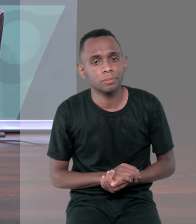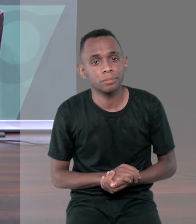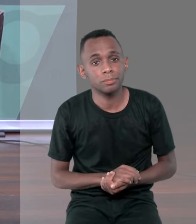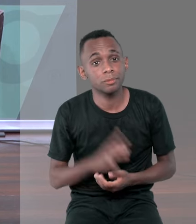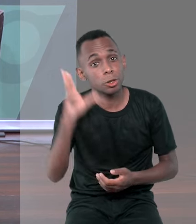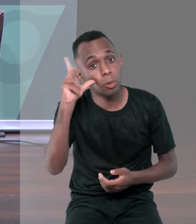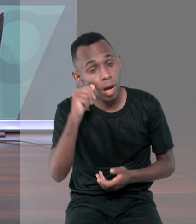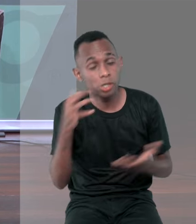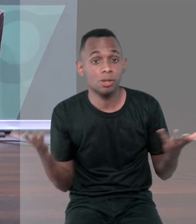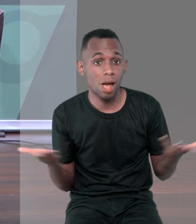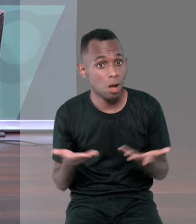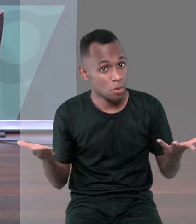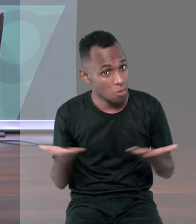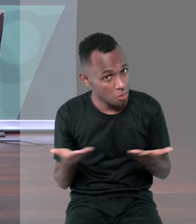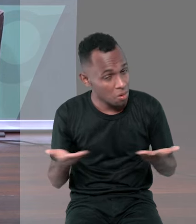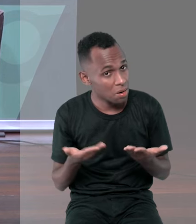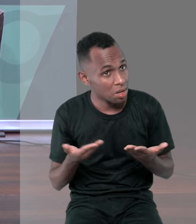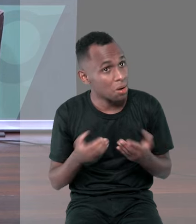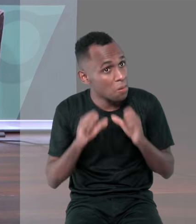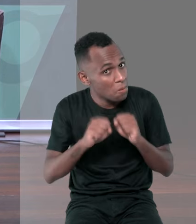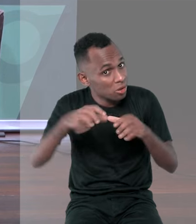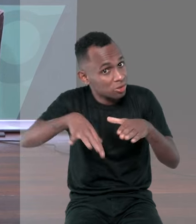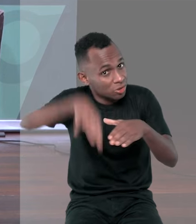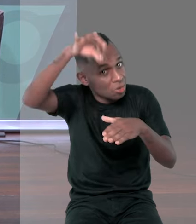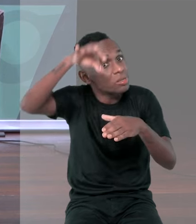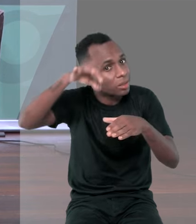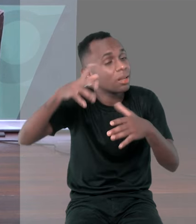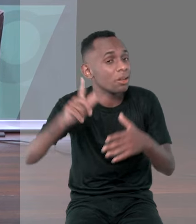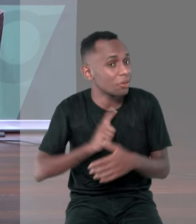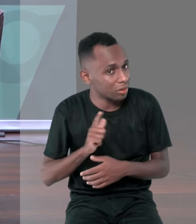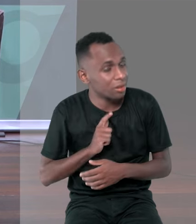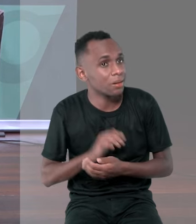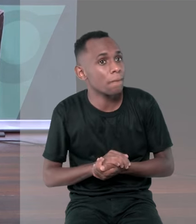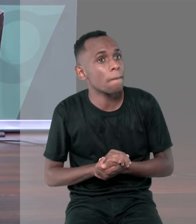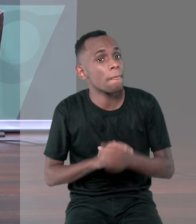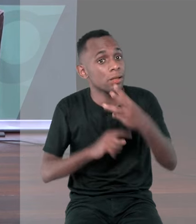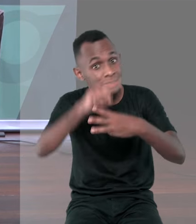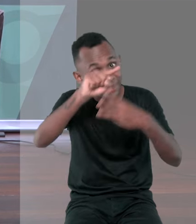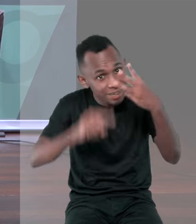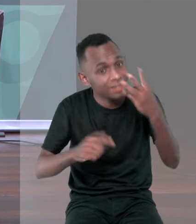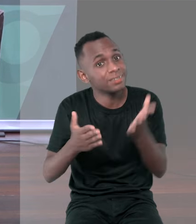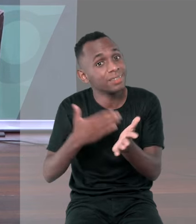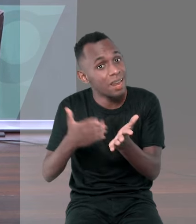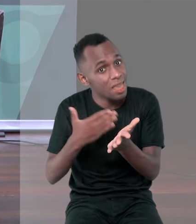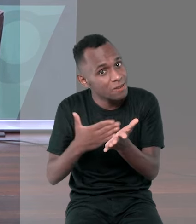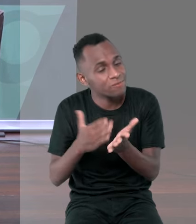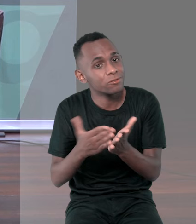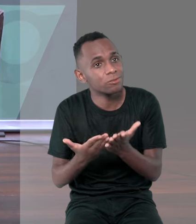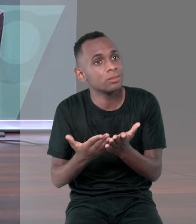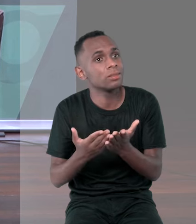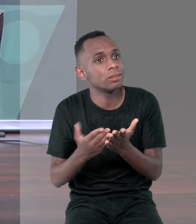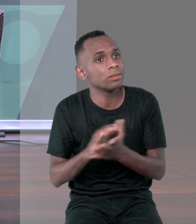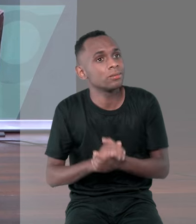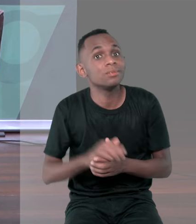acho que agora podemos fazer o sorteio. Vamos fazer o sorteio dos 3 livros. Quem está